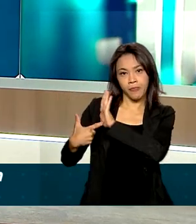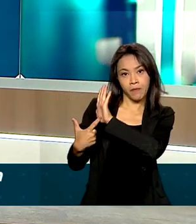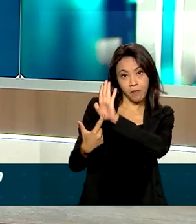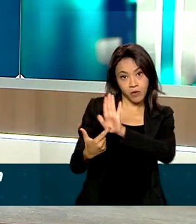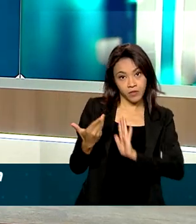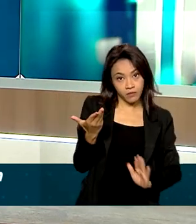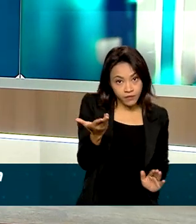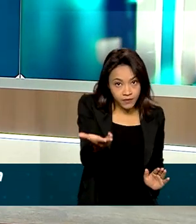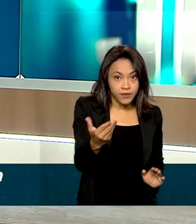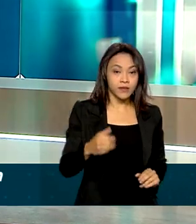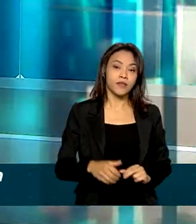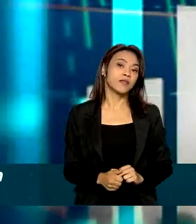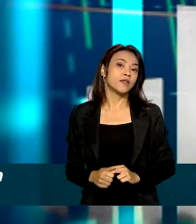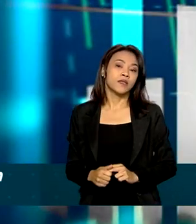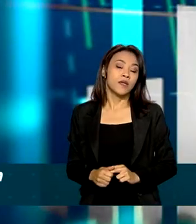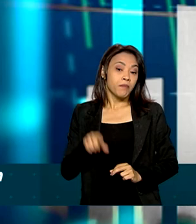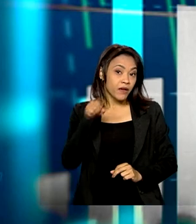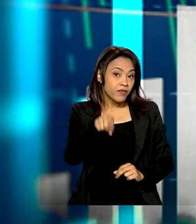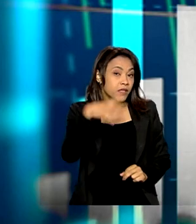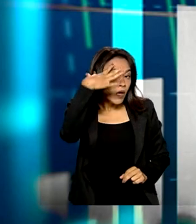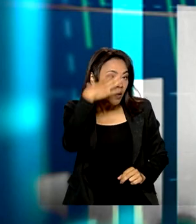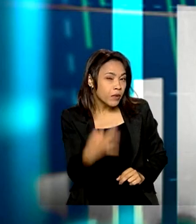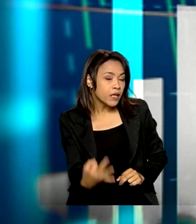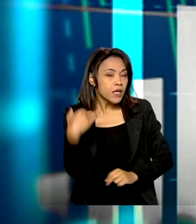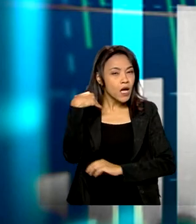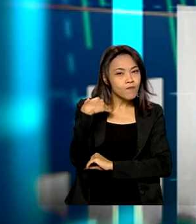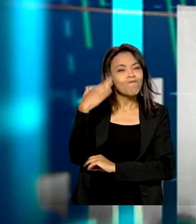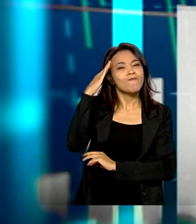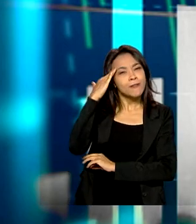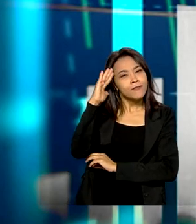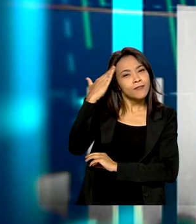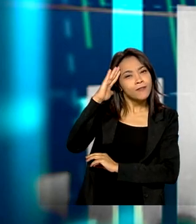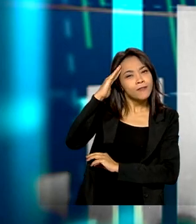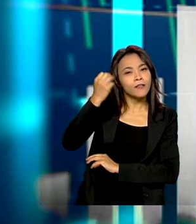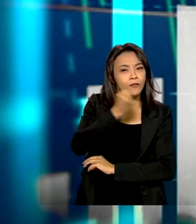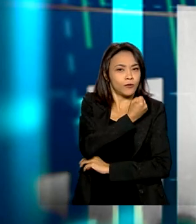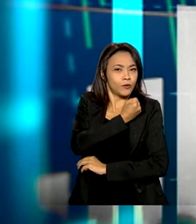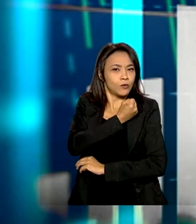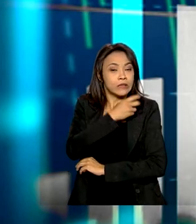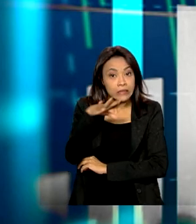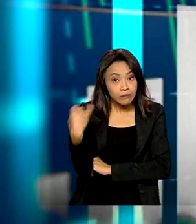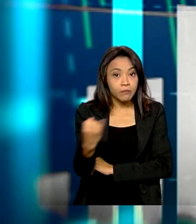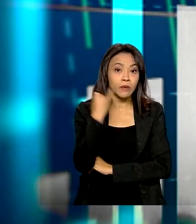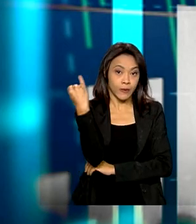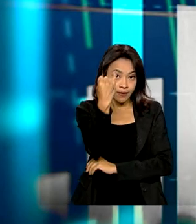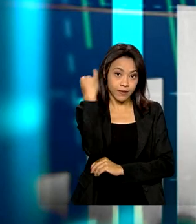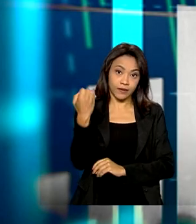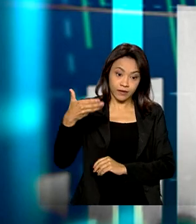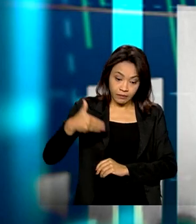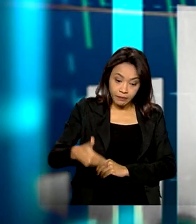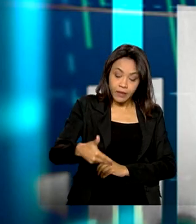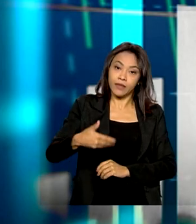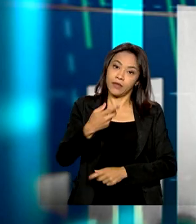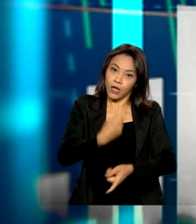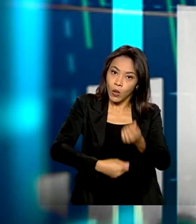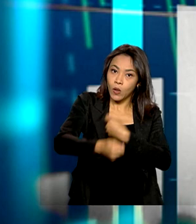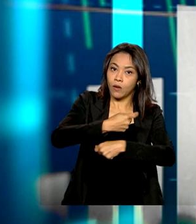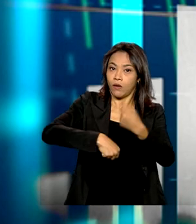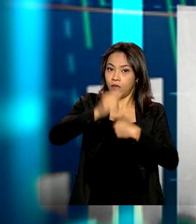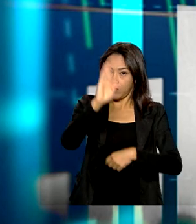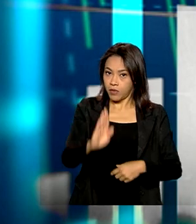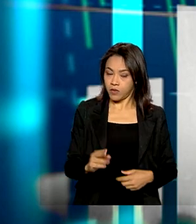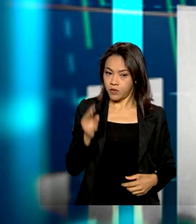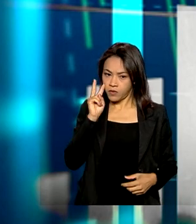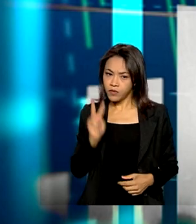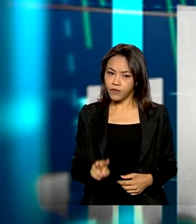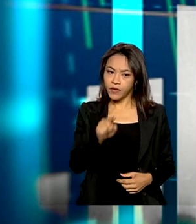você, telespectador, para que você tenha uma magnitude desses números e a importância deles para a economia brasileira. A gente